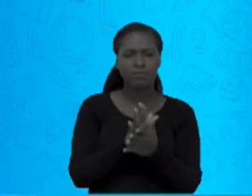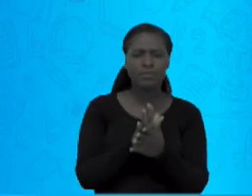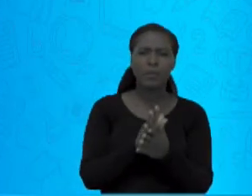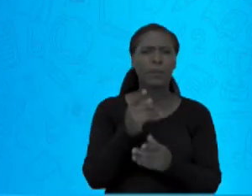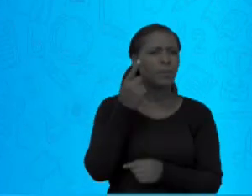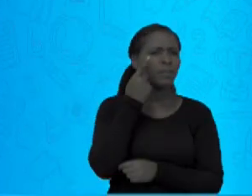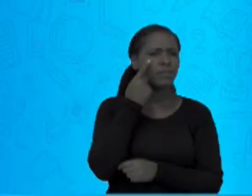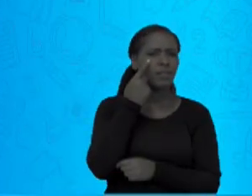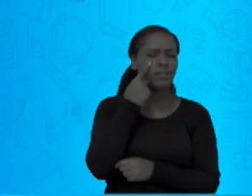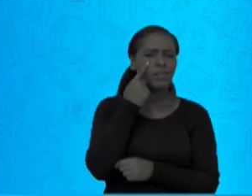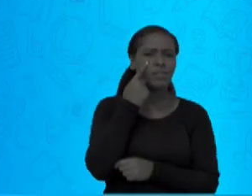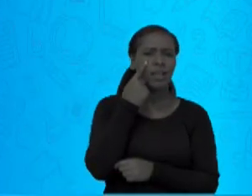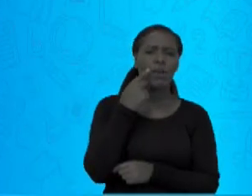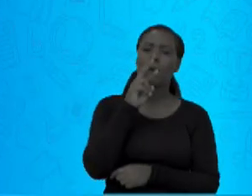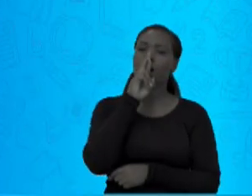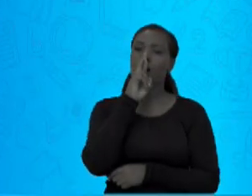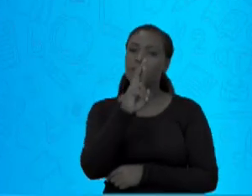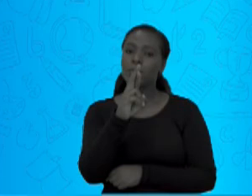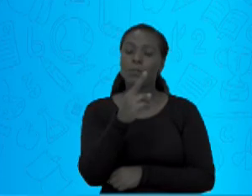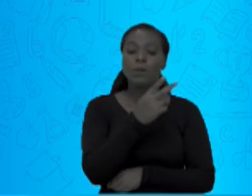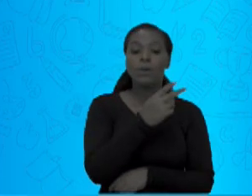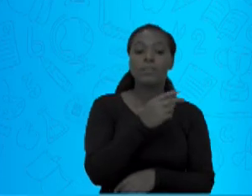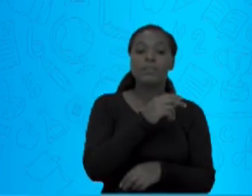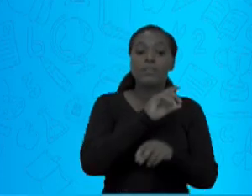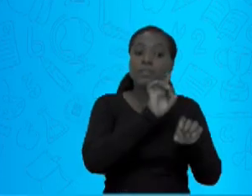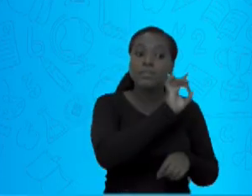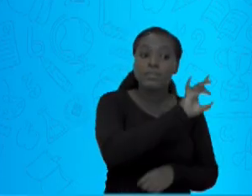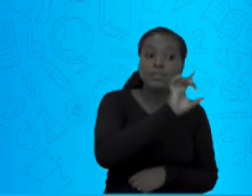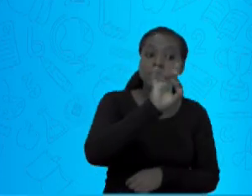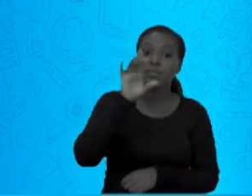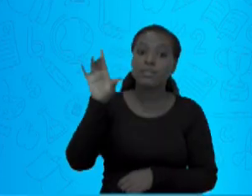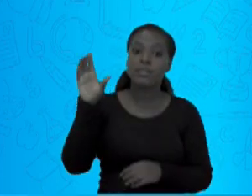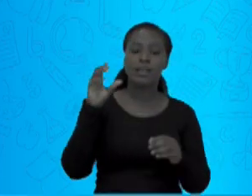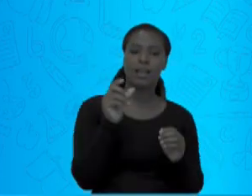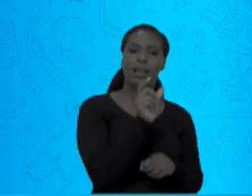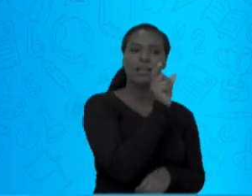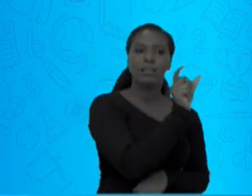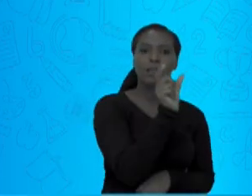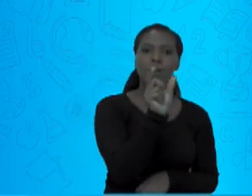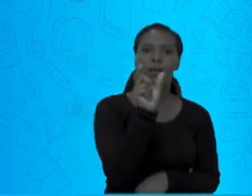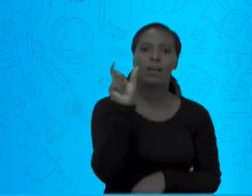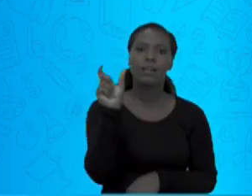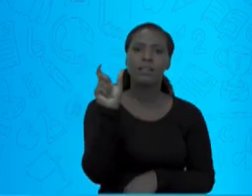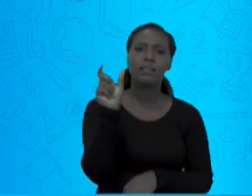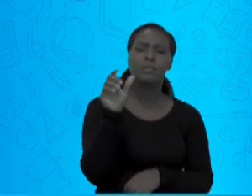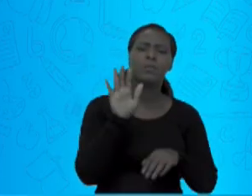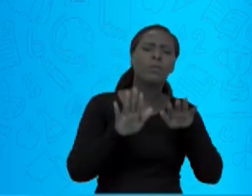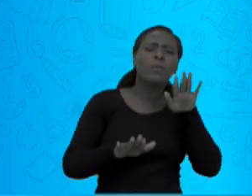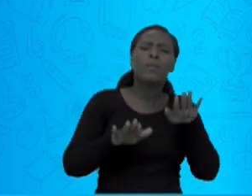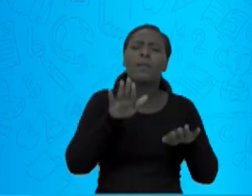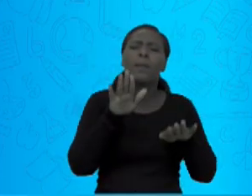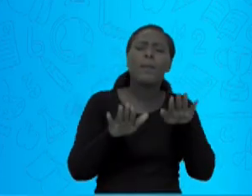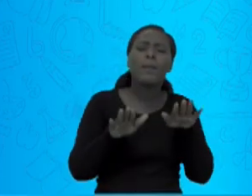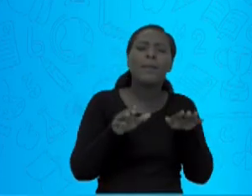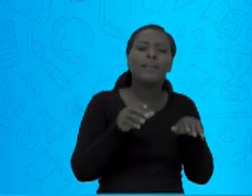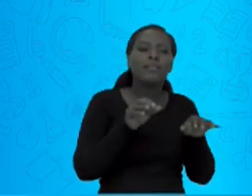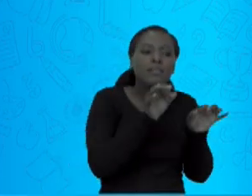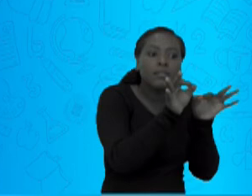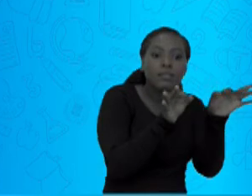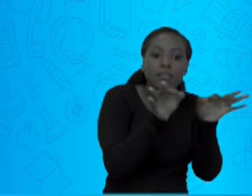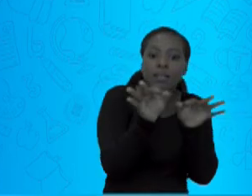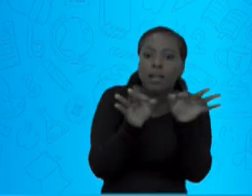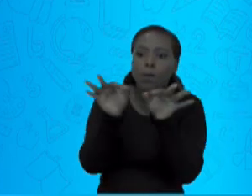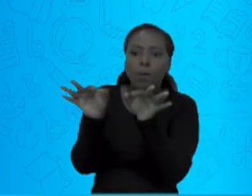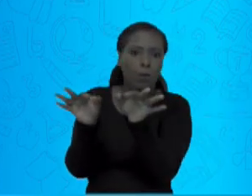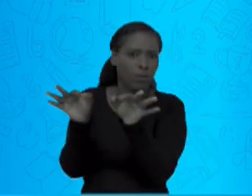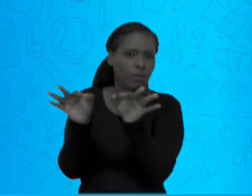algarismo depende de quê? Da sua posição na representação do número. Um mesmo algarismo